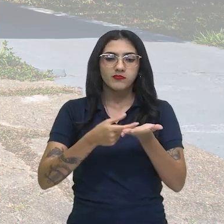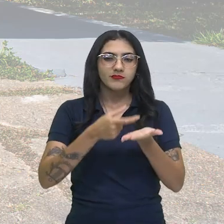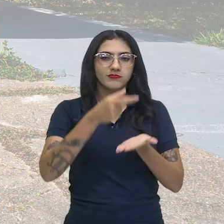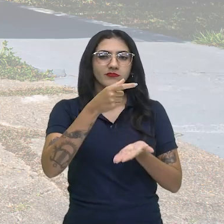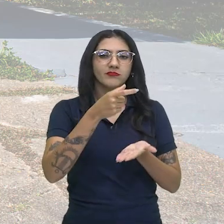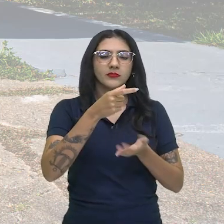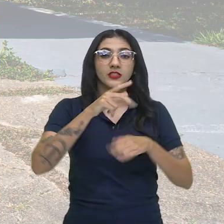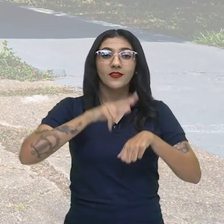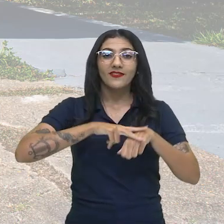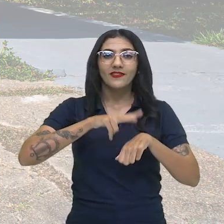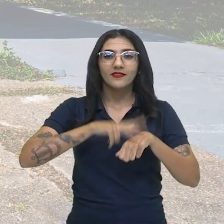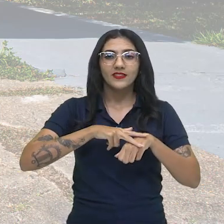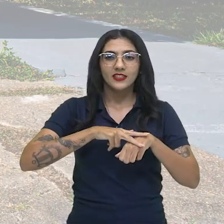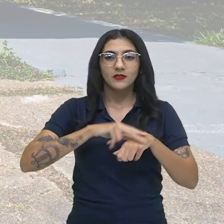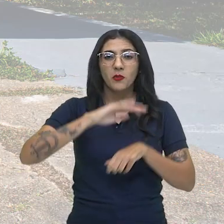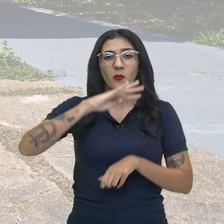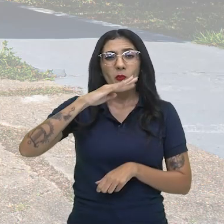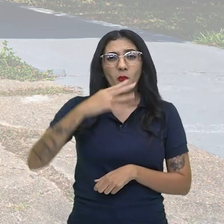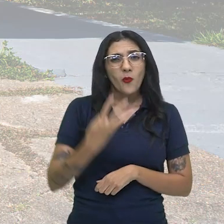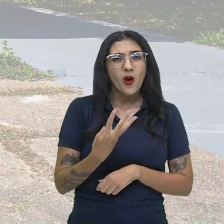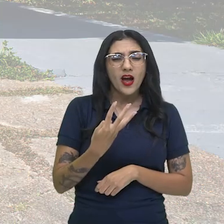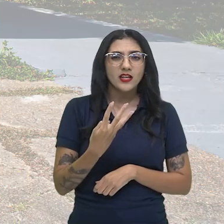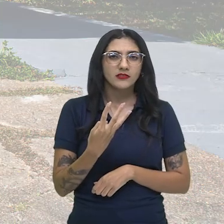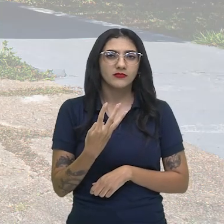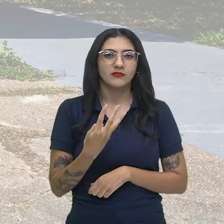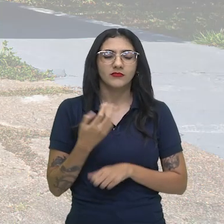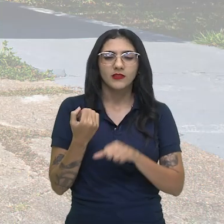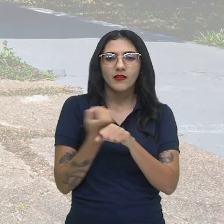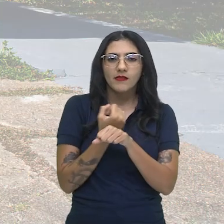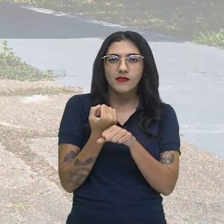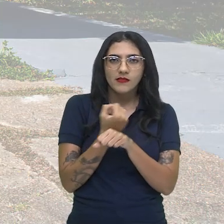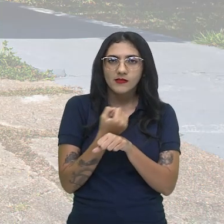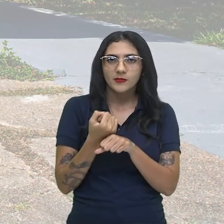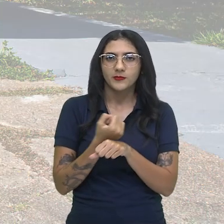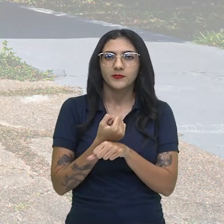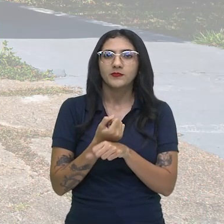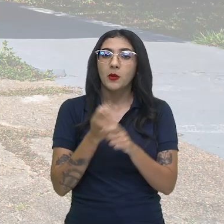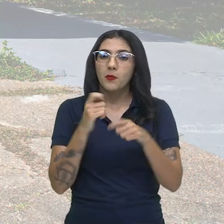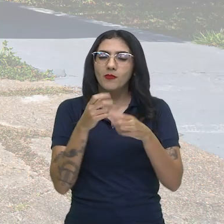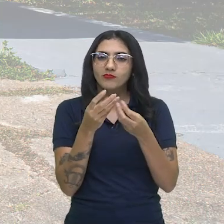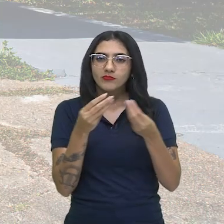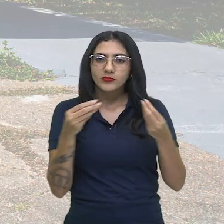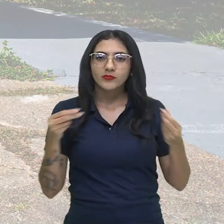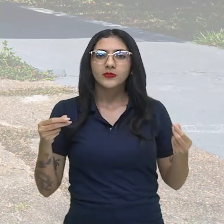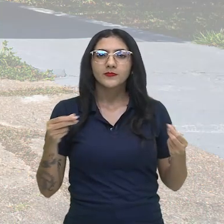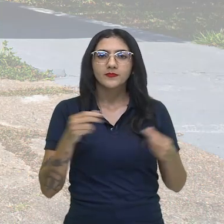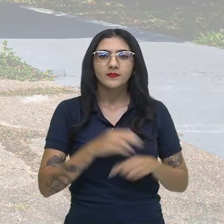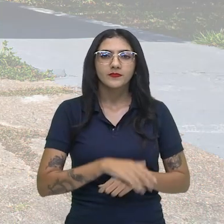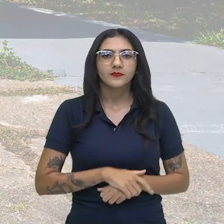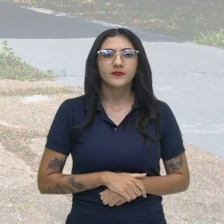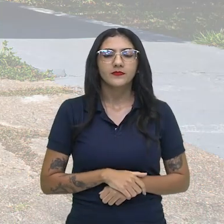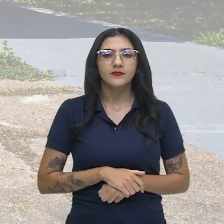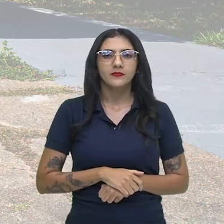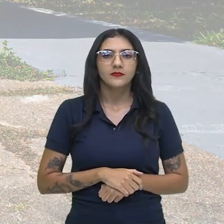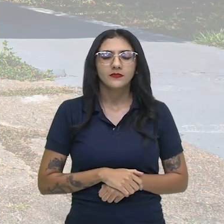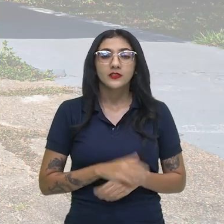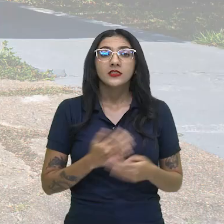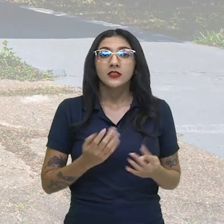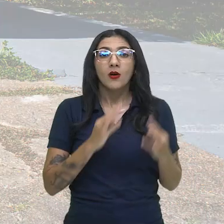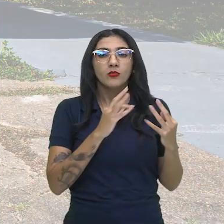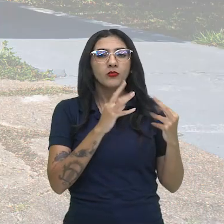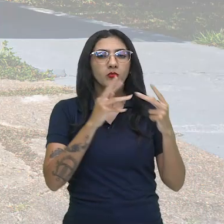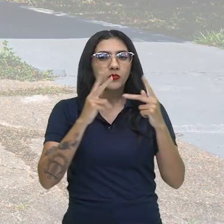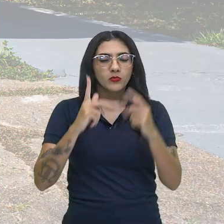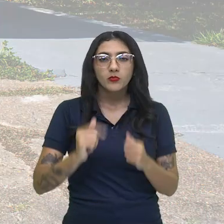vidro, 4.000 anos aí para a decomposição total. Exatamente, então, isso tudo feito a partir de